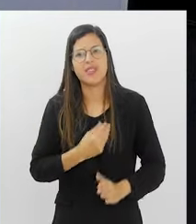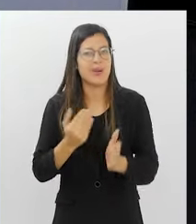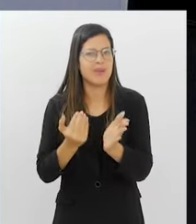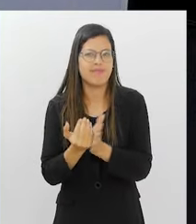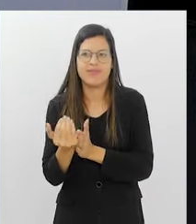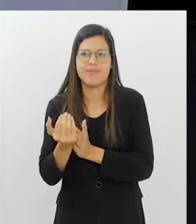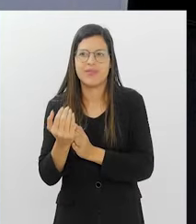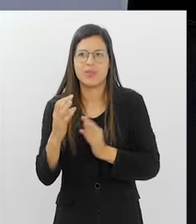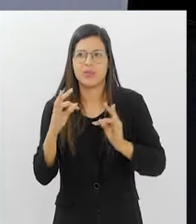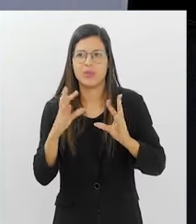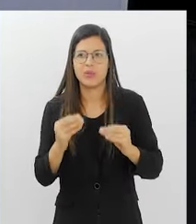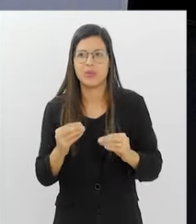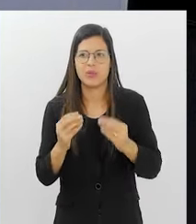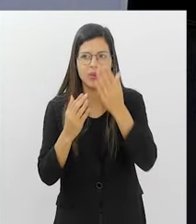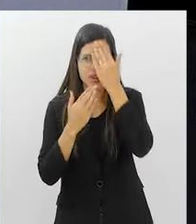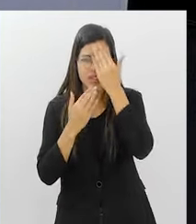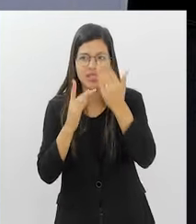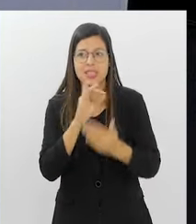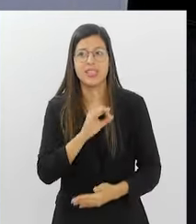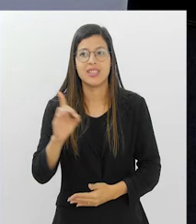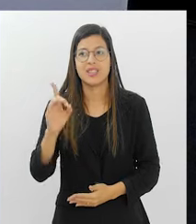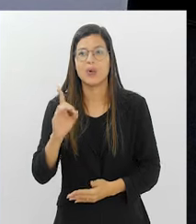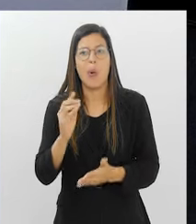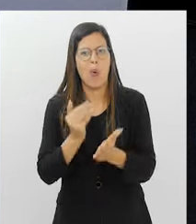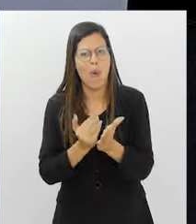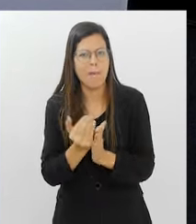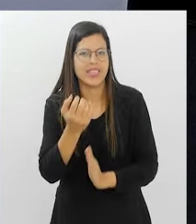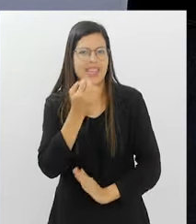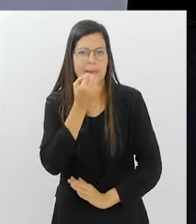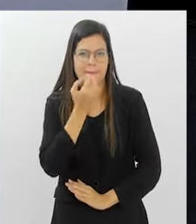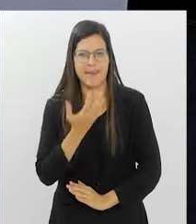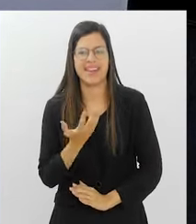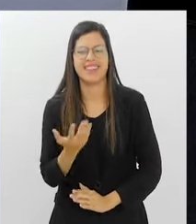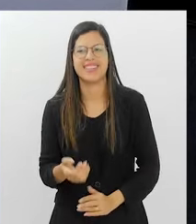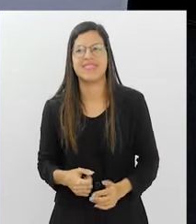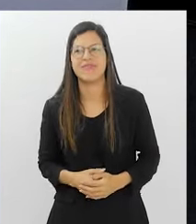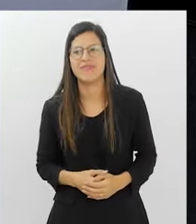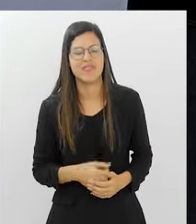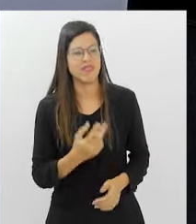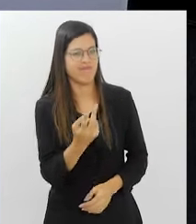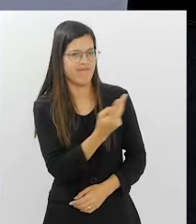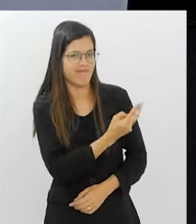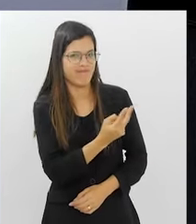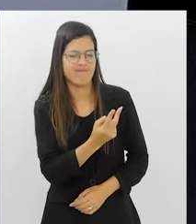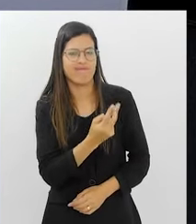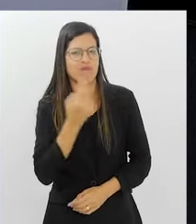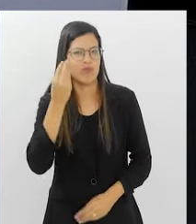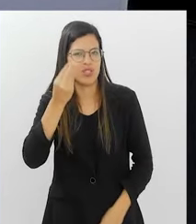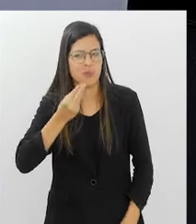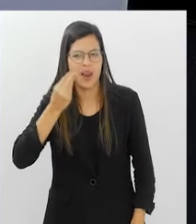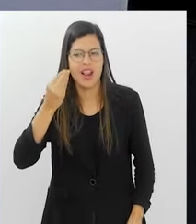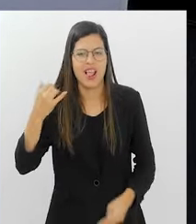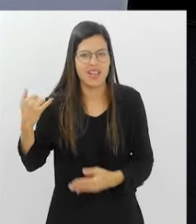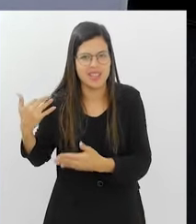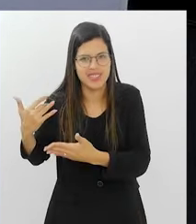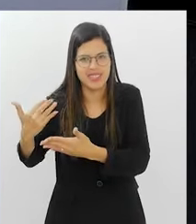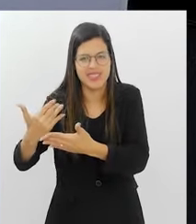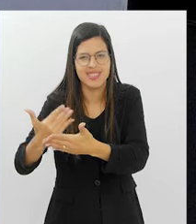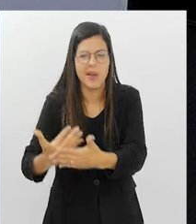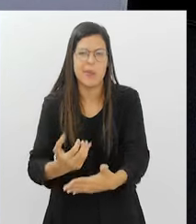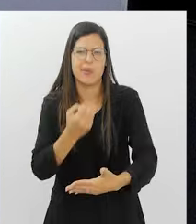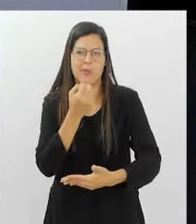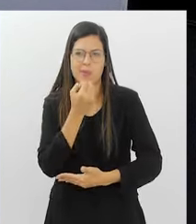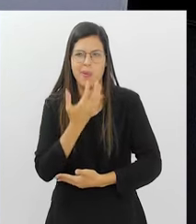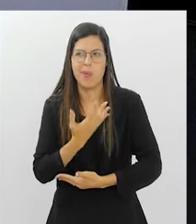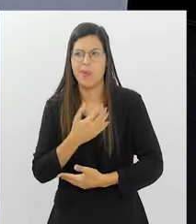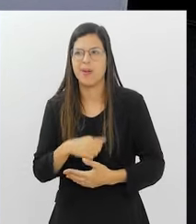pra início de tudo né digo que graças a Deus eu comecei com o pé direito vocês duas TM uma trajetória muito bacana aí pela frente tenho certeza